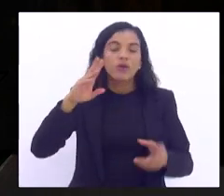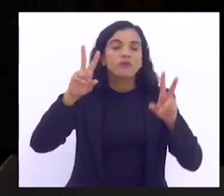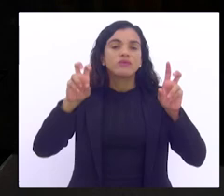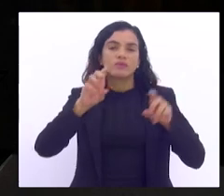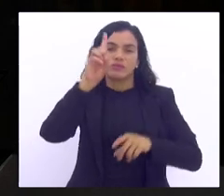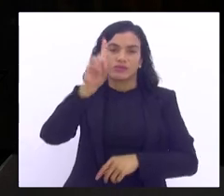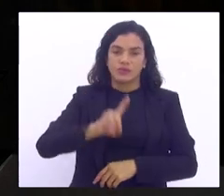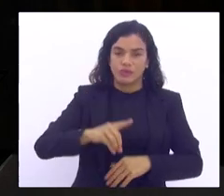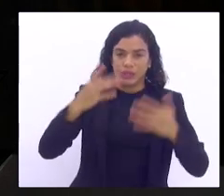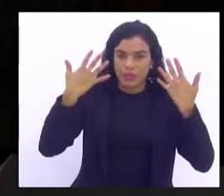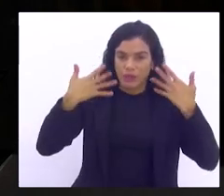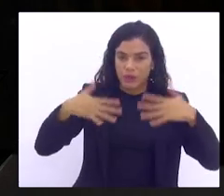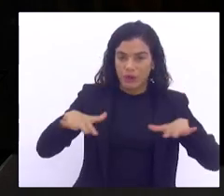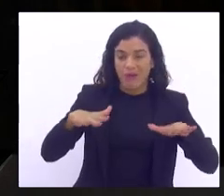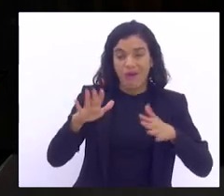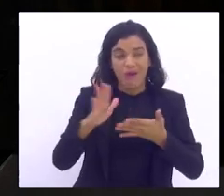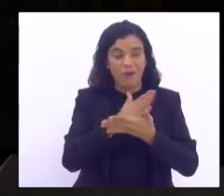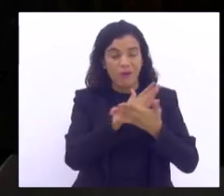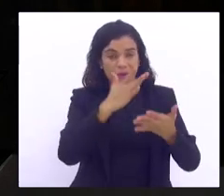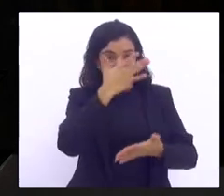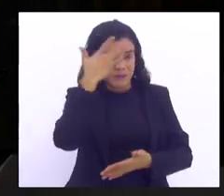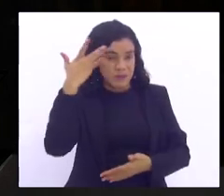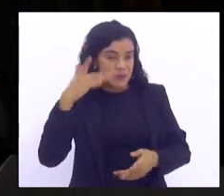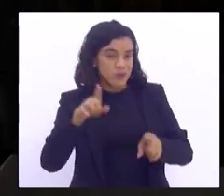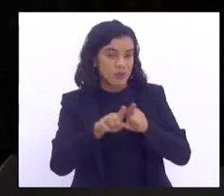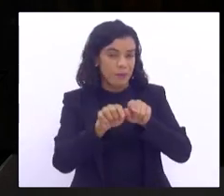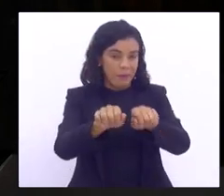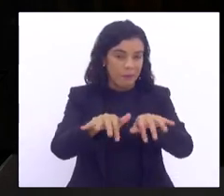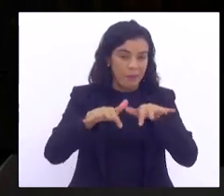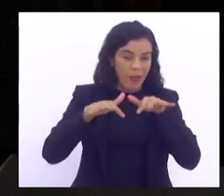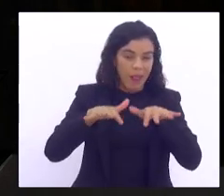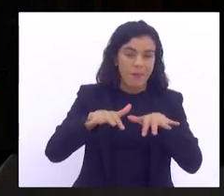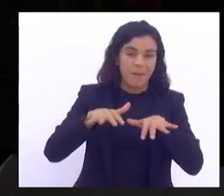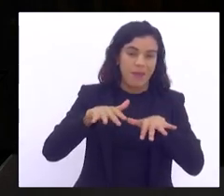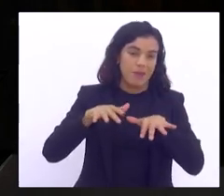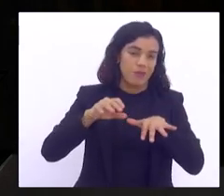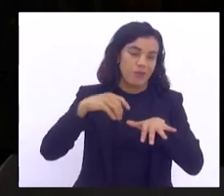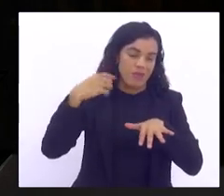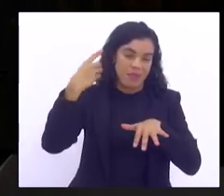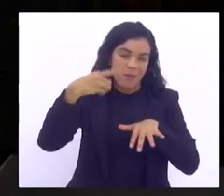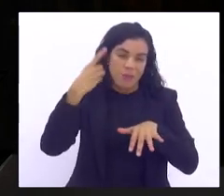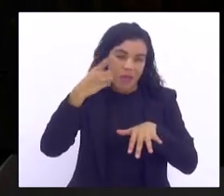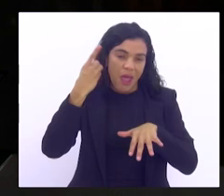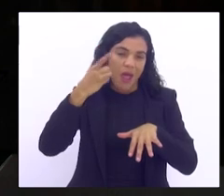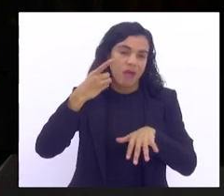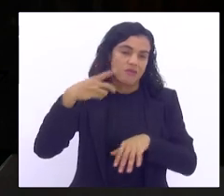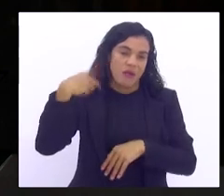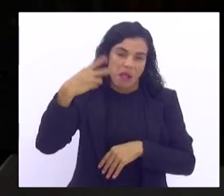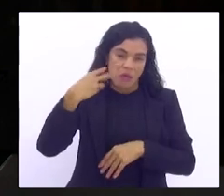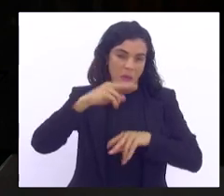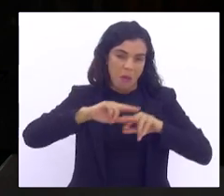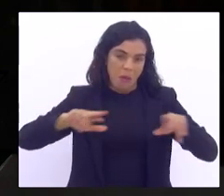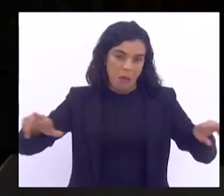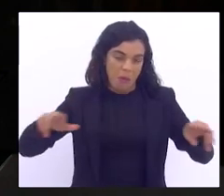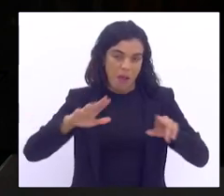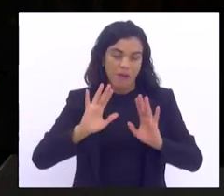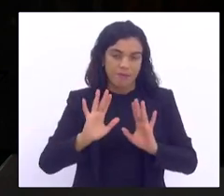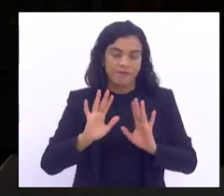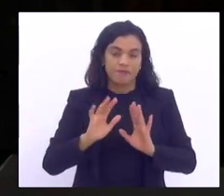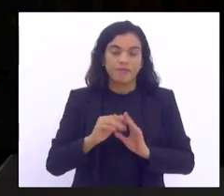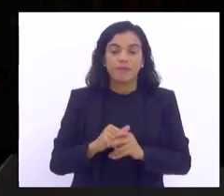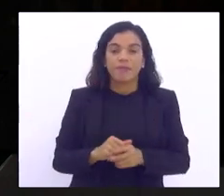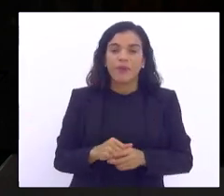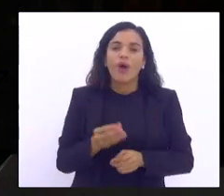Porque há muitas pessoas por aí que, inclusive nos parlamentos, ah, mas o que o parlamento decidir, por exemplo, sobre aborto é o que vai ser decidido. Veja,